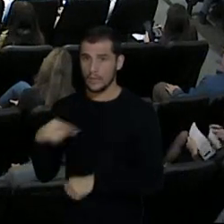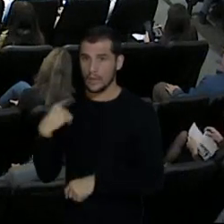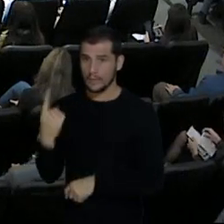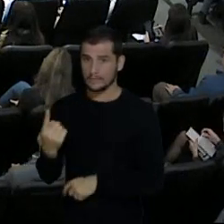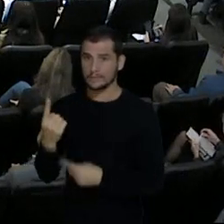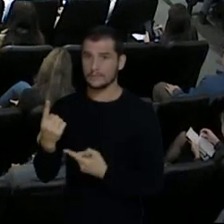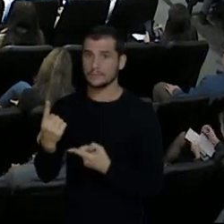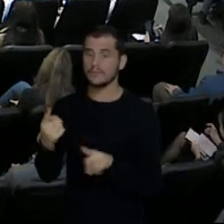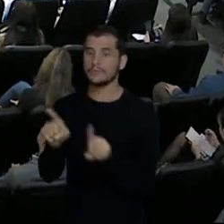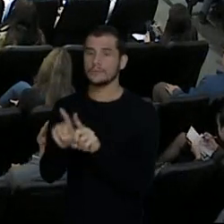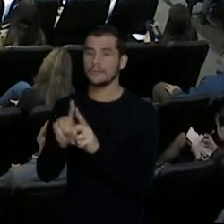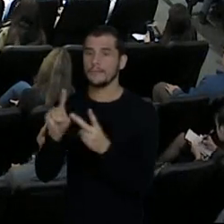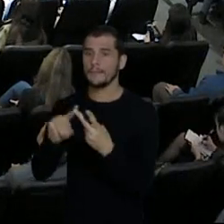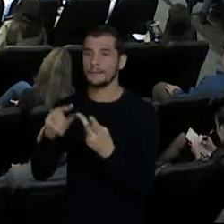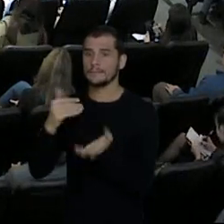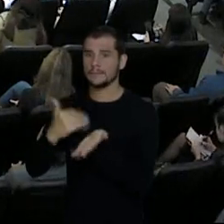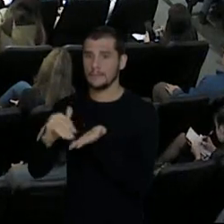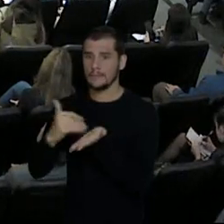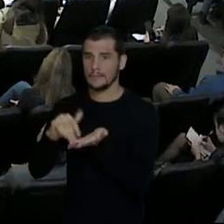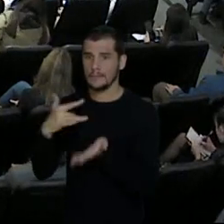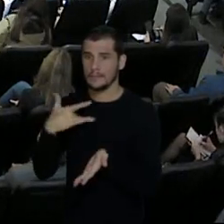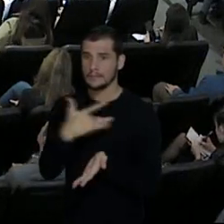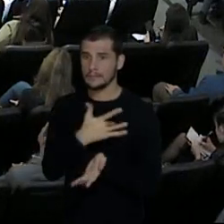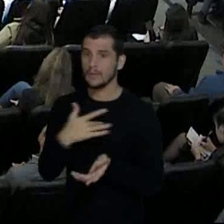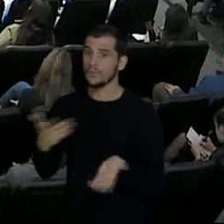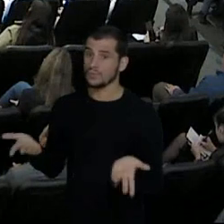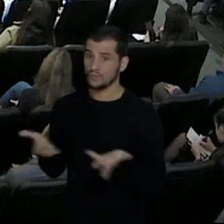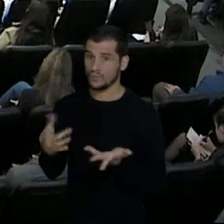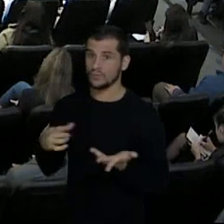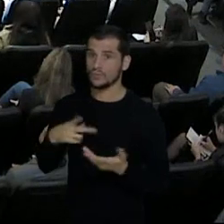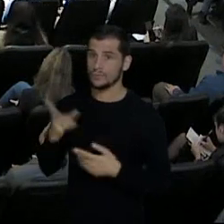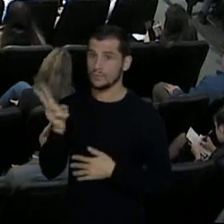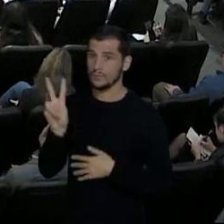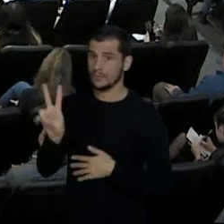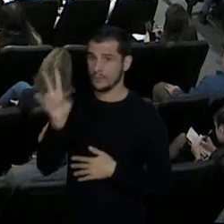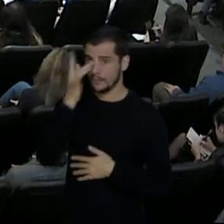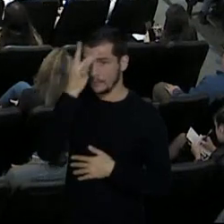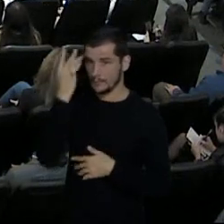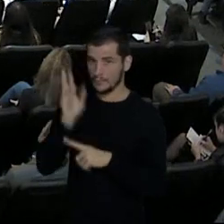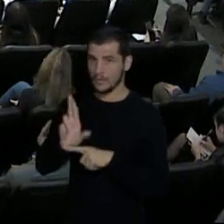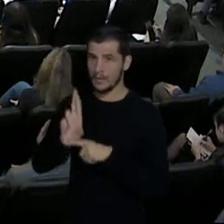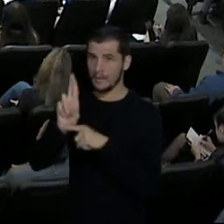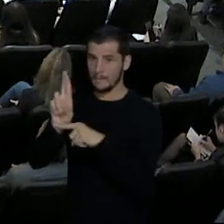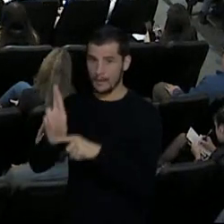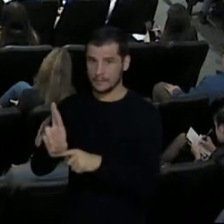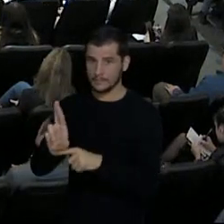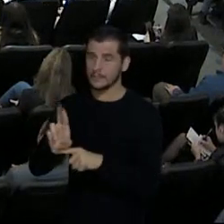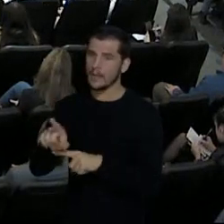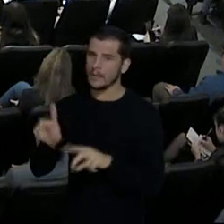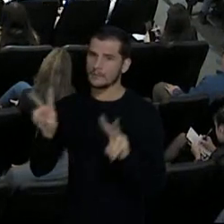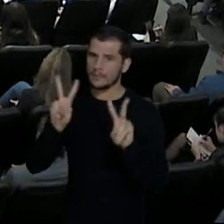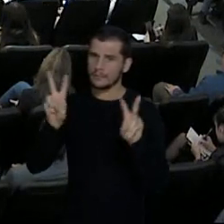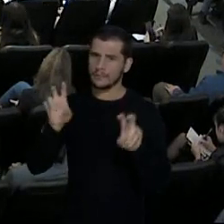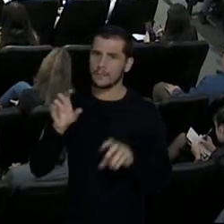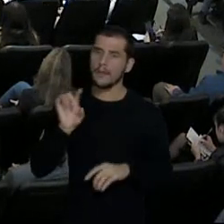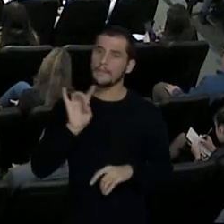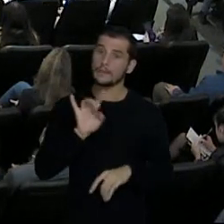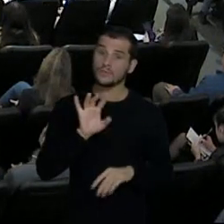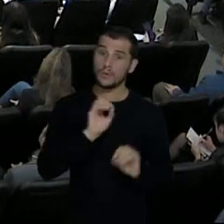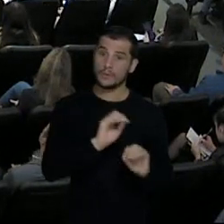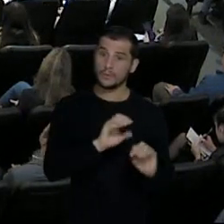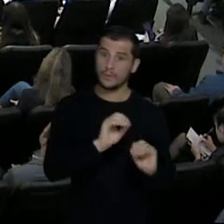e sim temática da educação e da secretaria da saúde que tem que